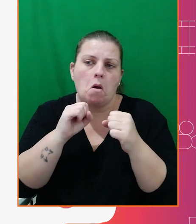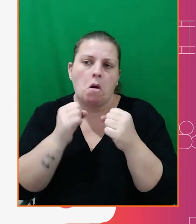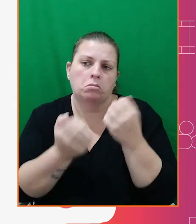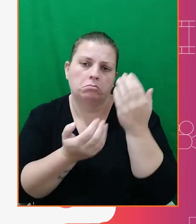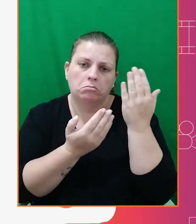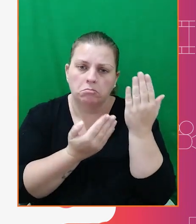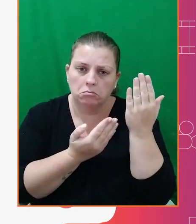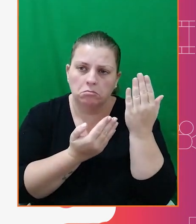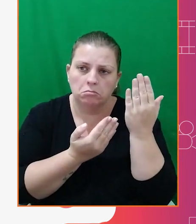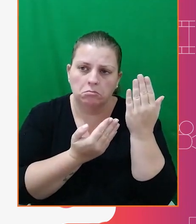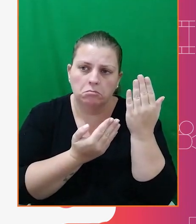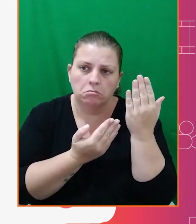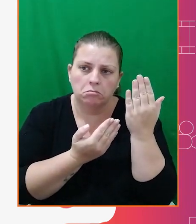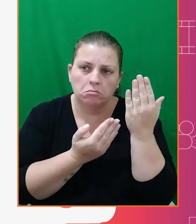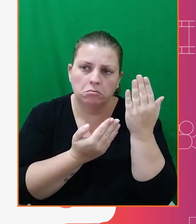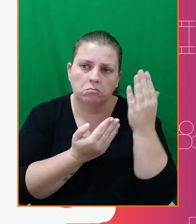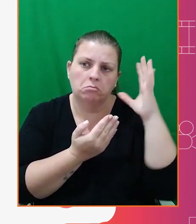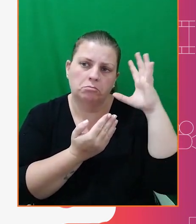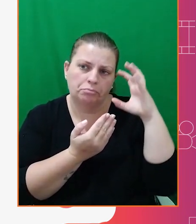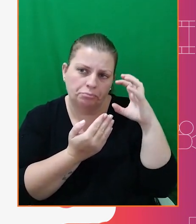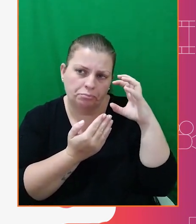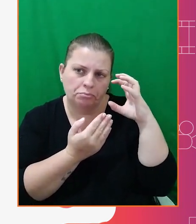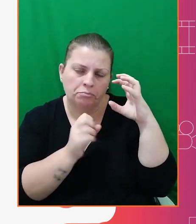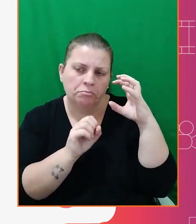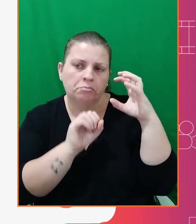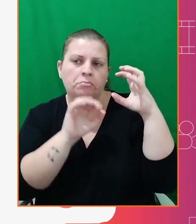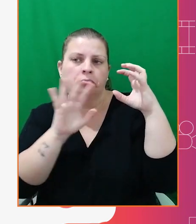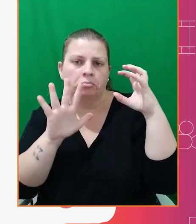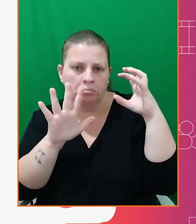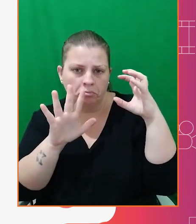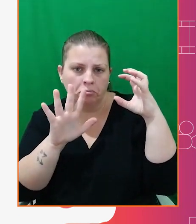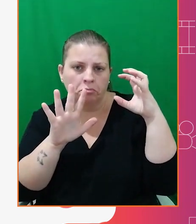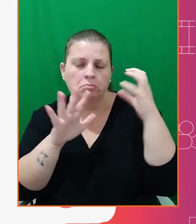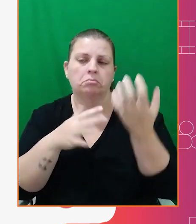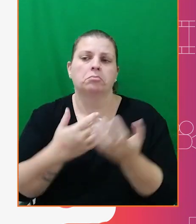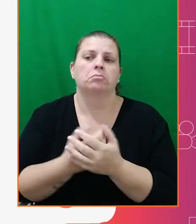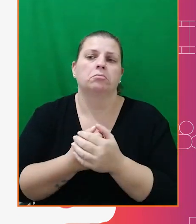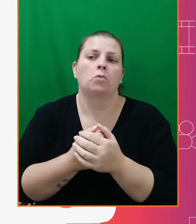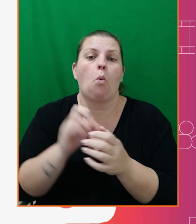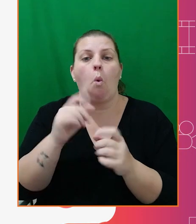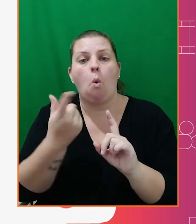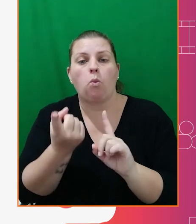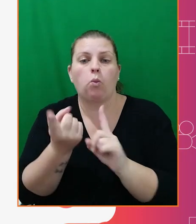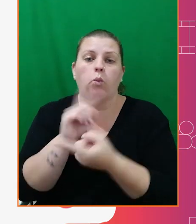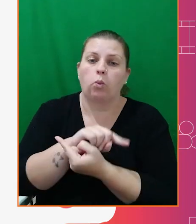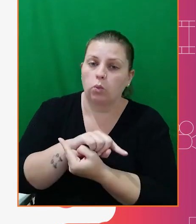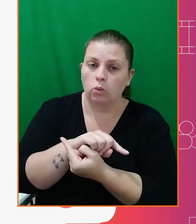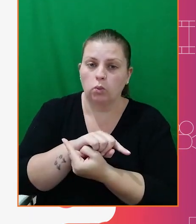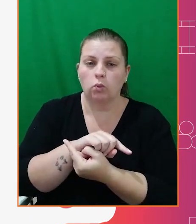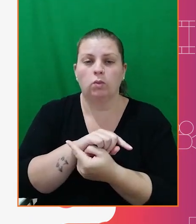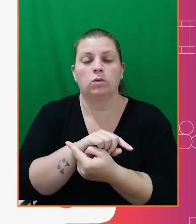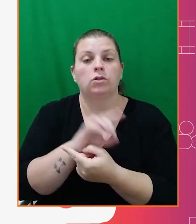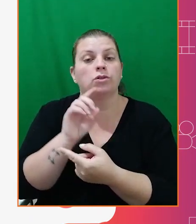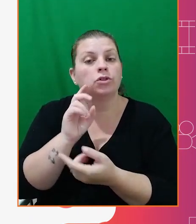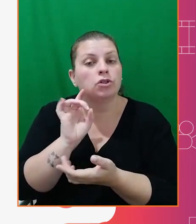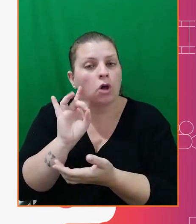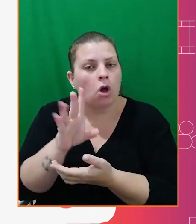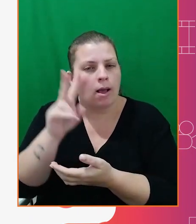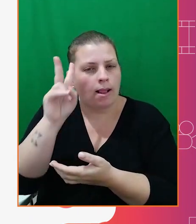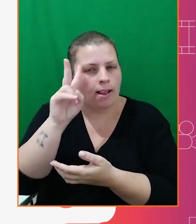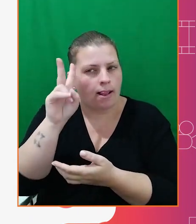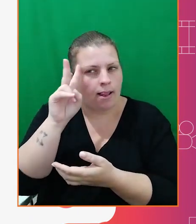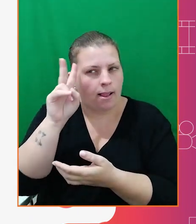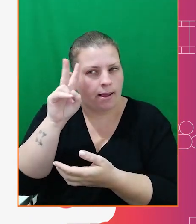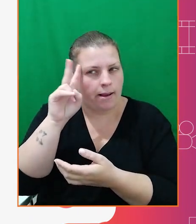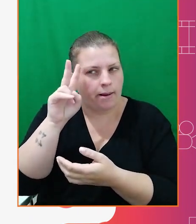mais iluminada, essa parte aqui mais iluminada, ou ao contrário. Apenas lembre-se da direção da luz. Se